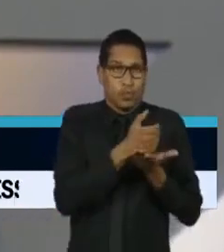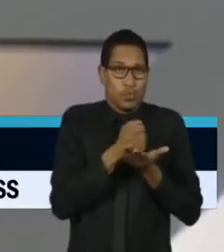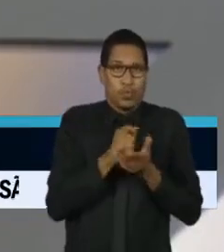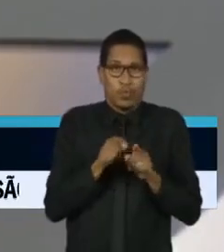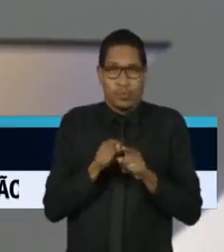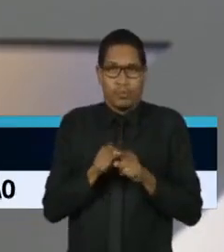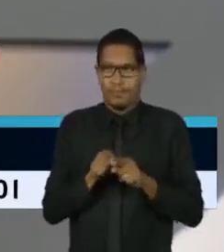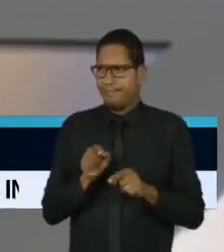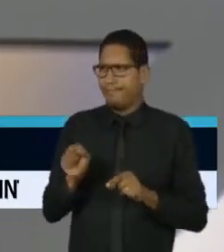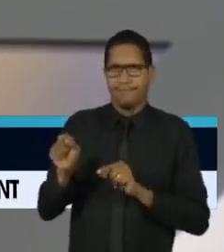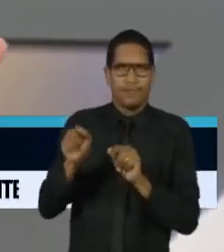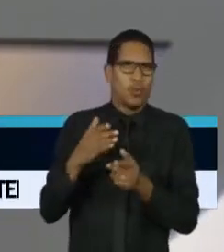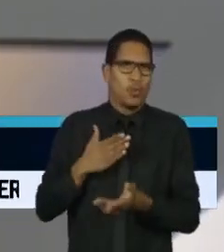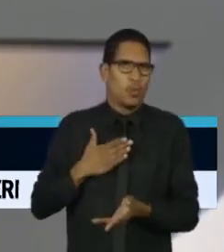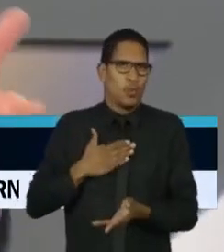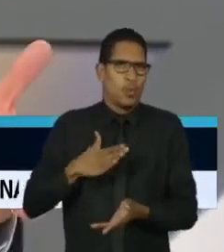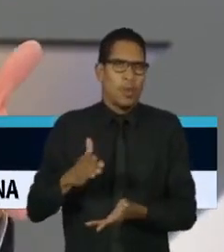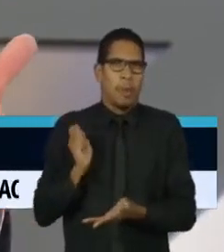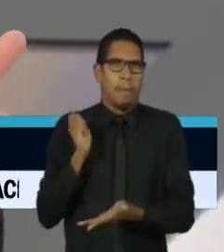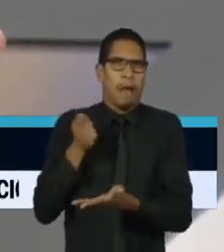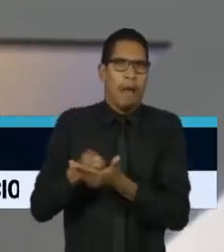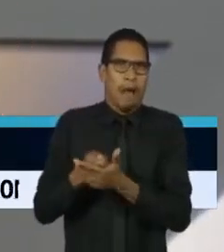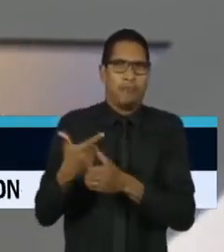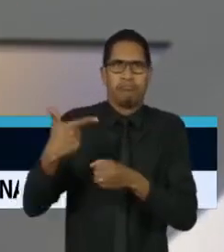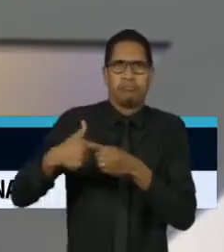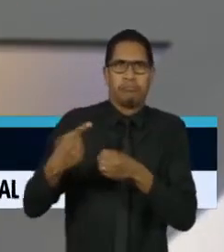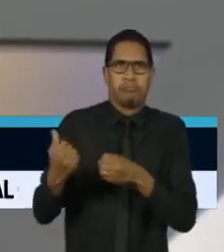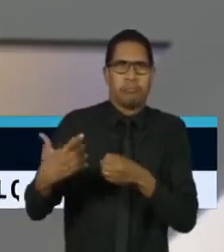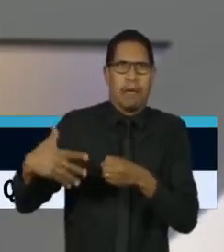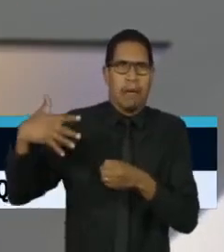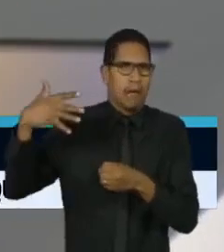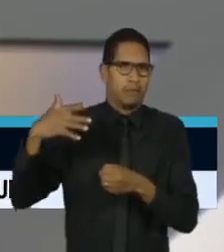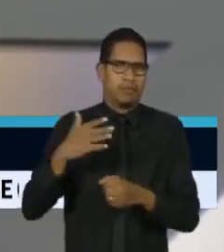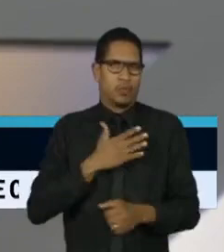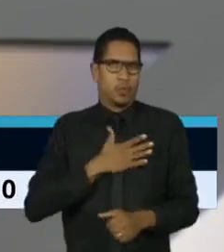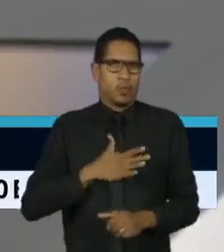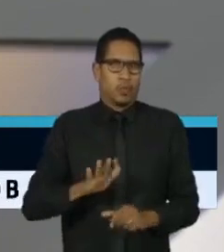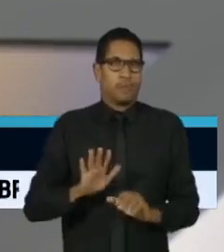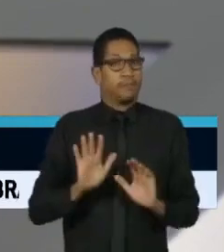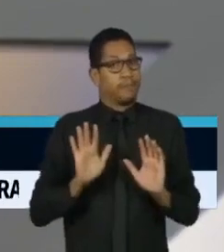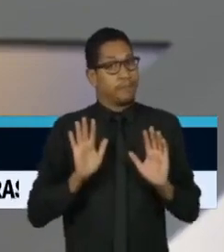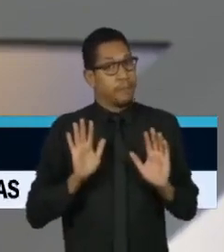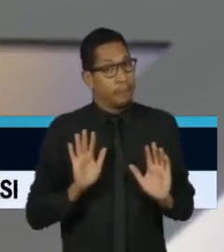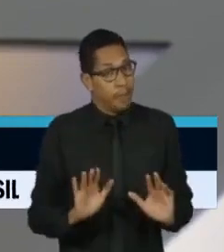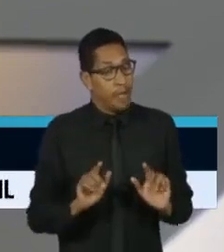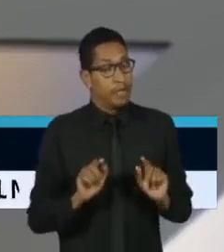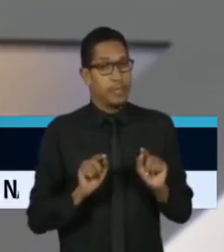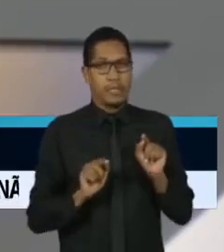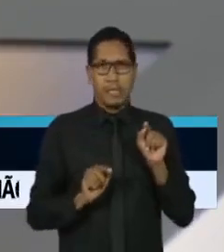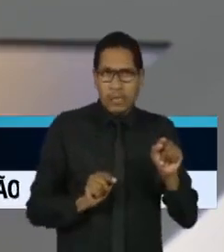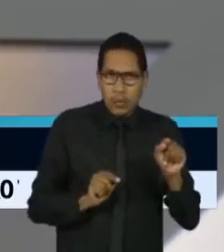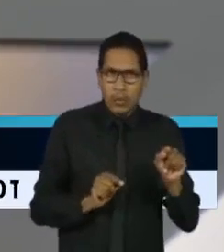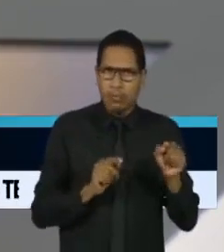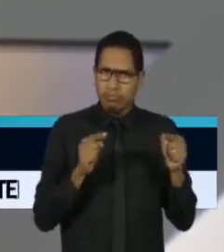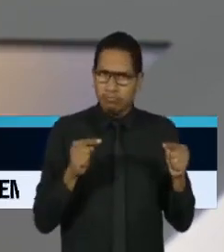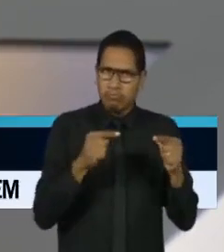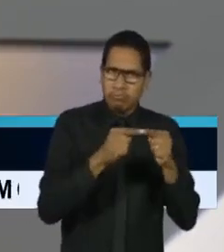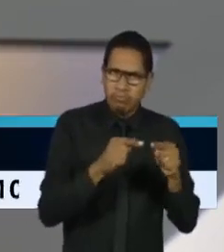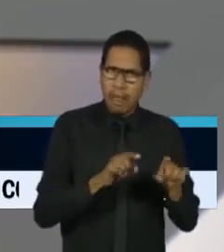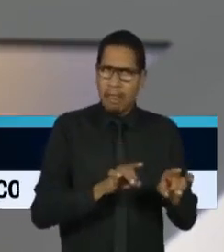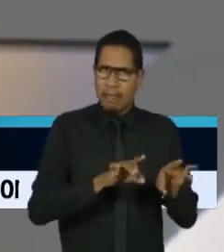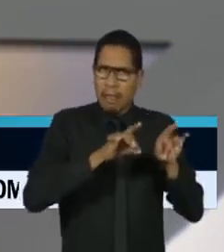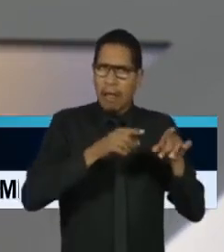ninguém gosta de pagar o combustível muito caro Ah mas essa não é uma solução Tecnicamente